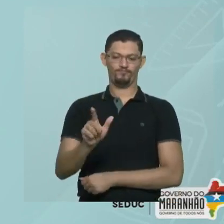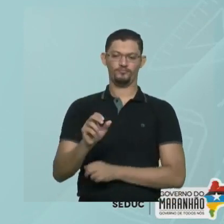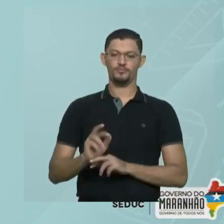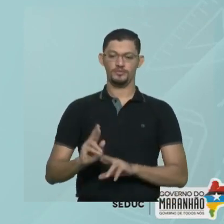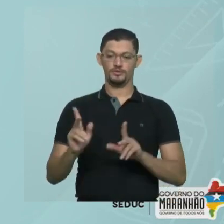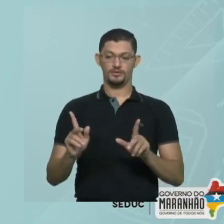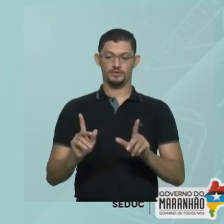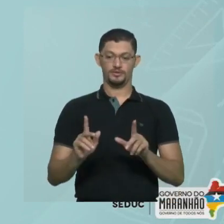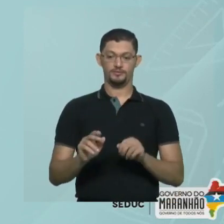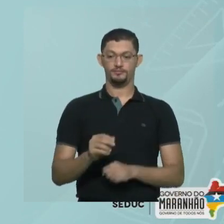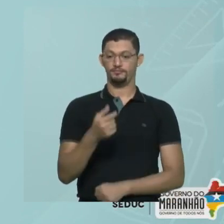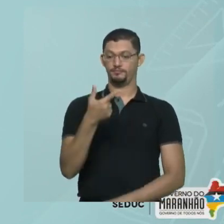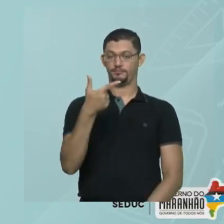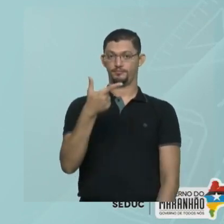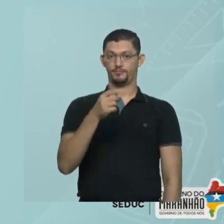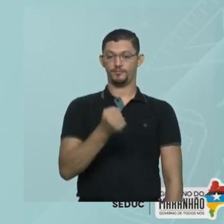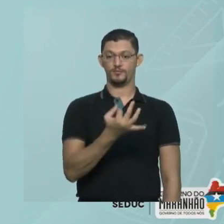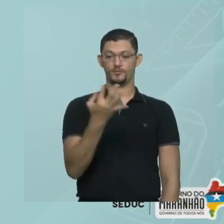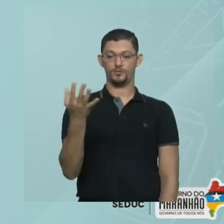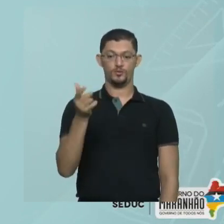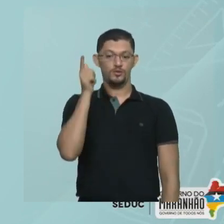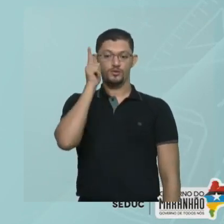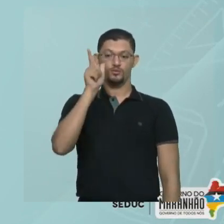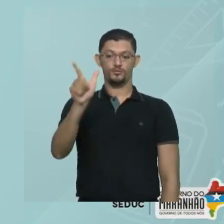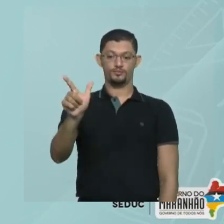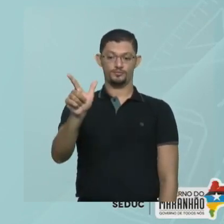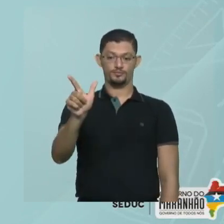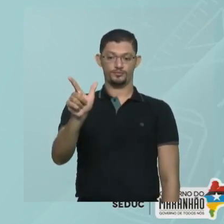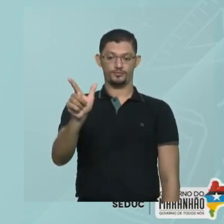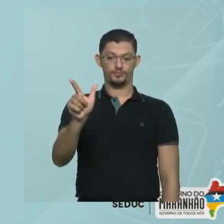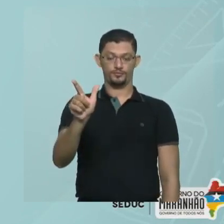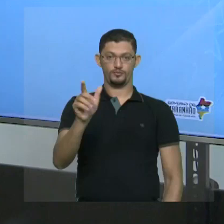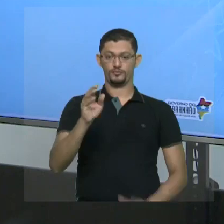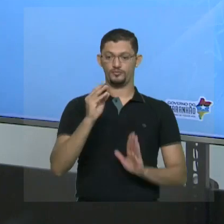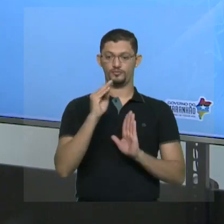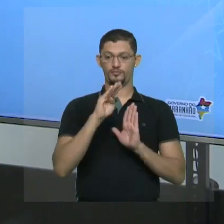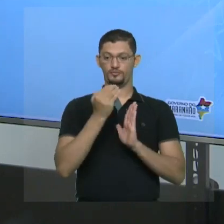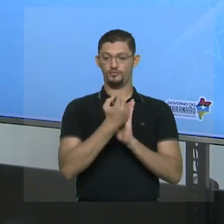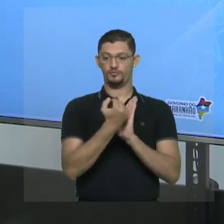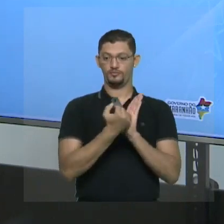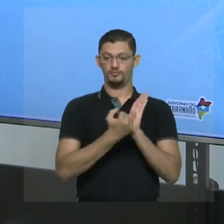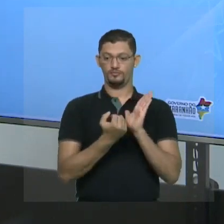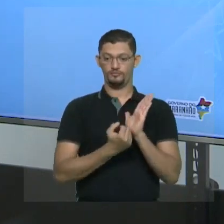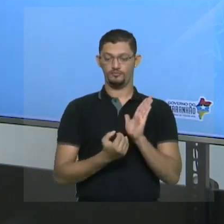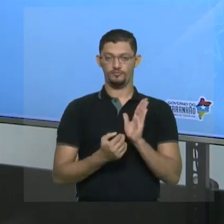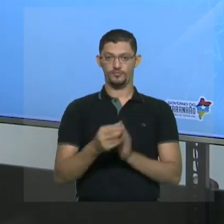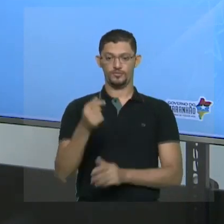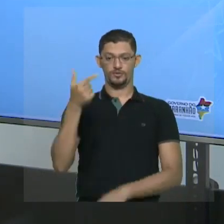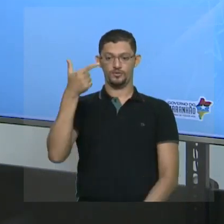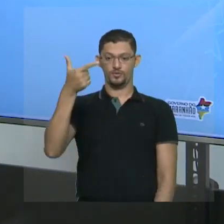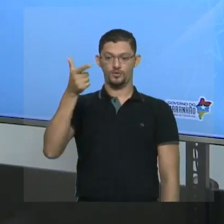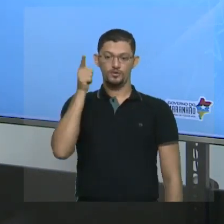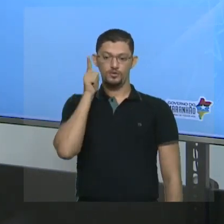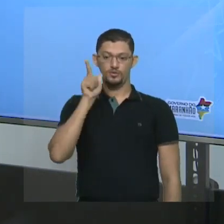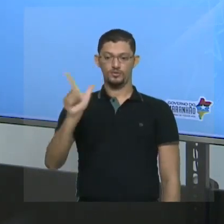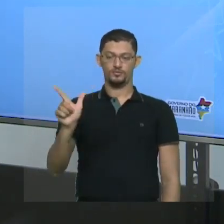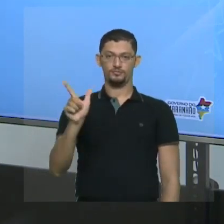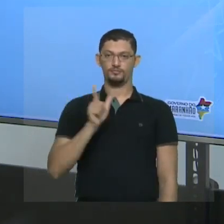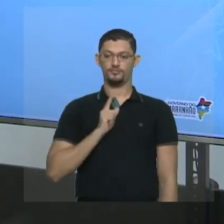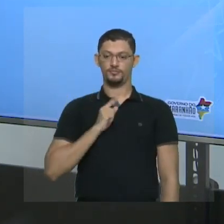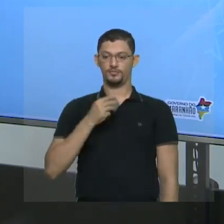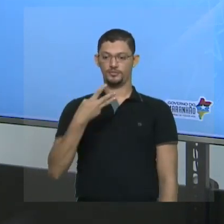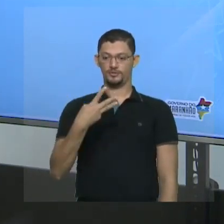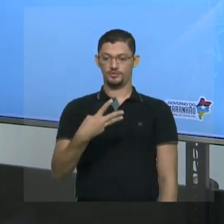Então, esse 2 é a quantidade de aprovados nessa relação. Então, eu tenho a cada 2 aprovados, eu